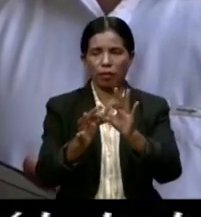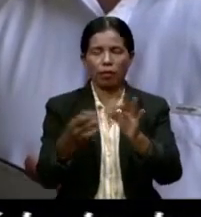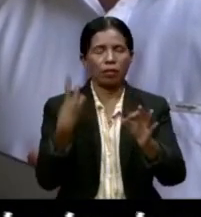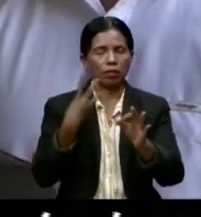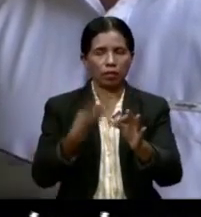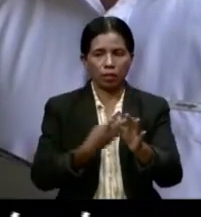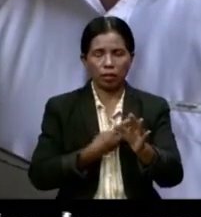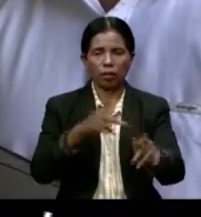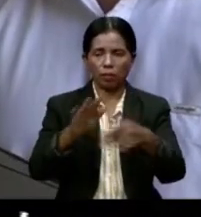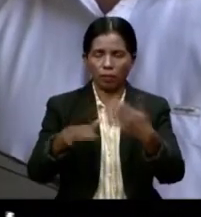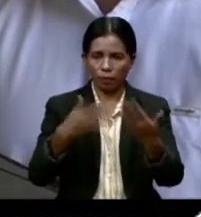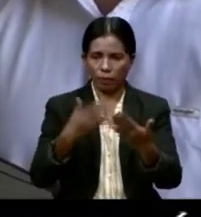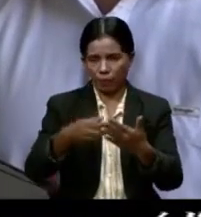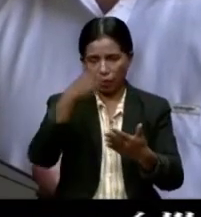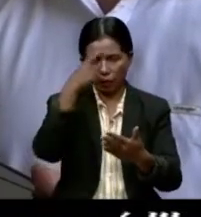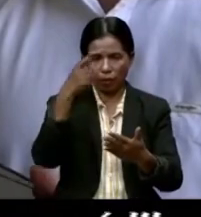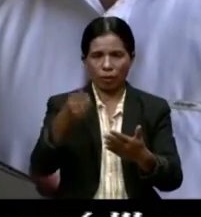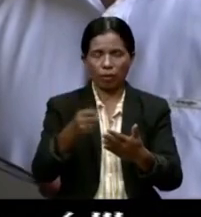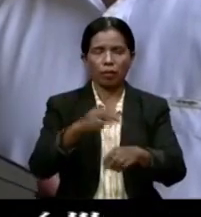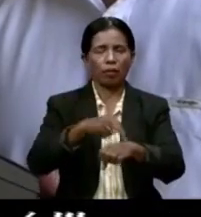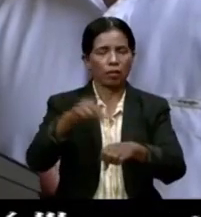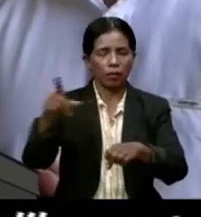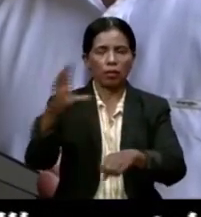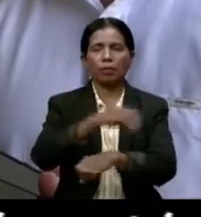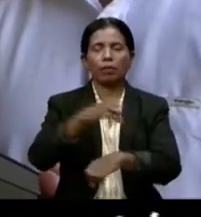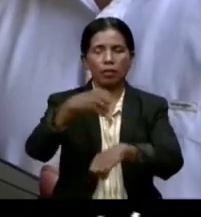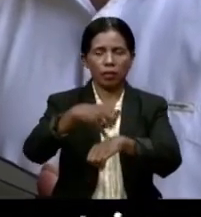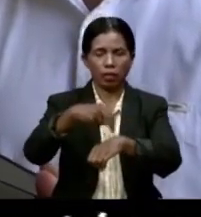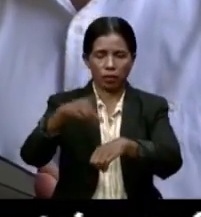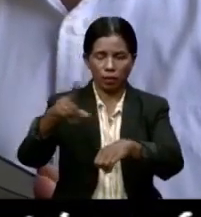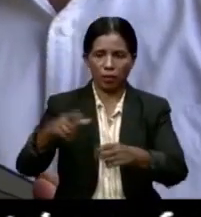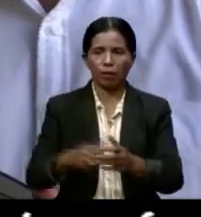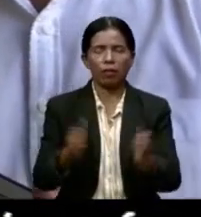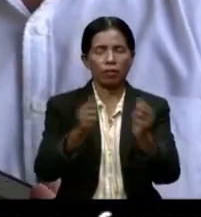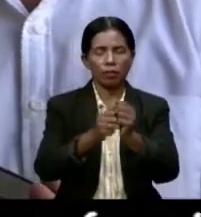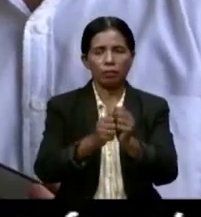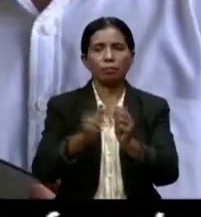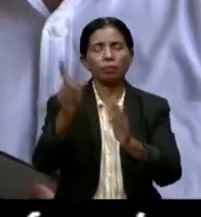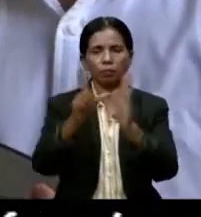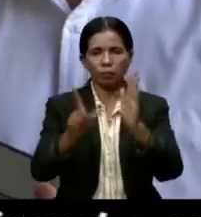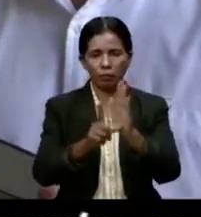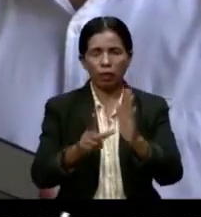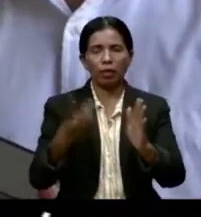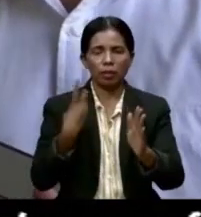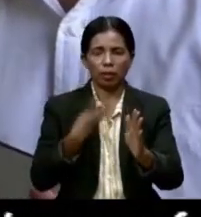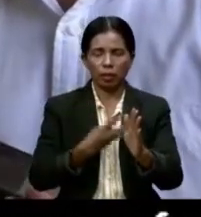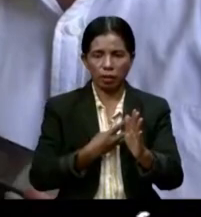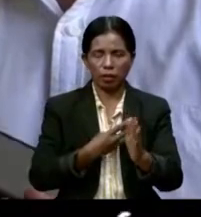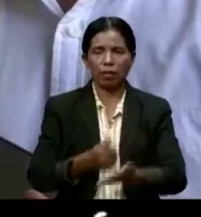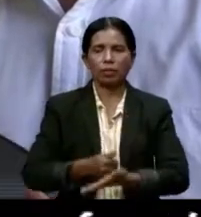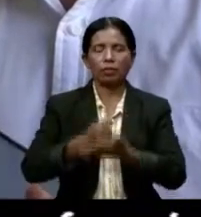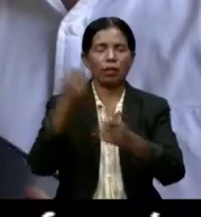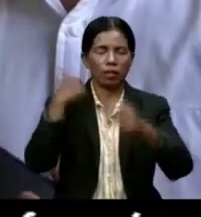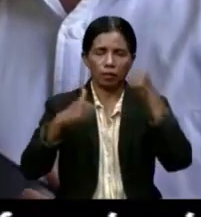Tenia investidores ira, tanto nasional ke internasional. Né, be ho garantia lei da, né? Mak kita kar fasilita atividades ekonomikus